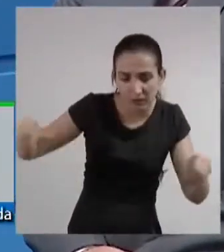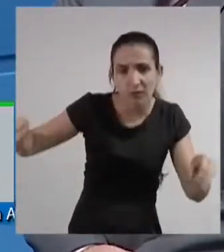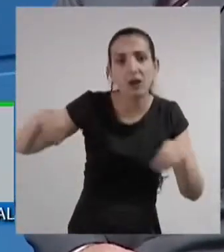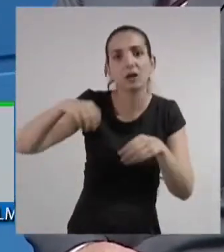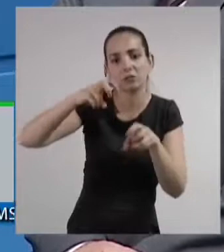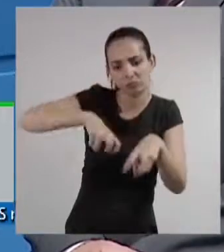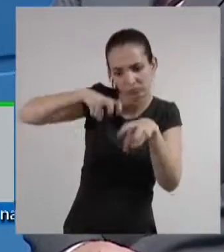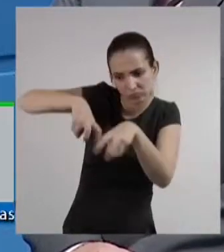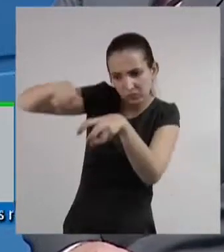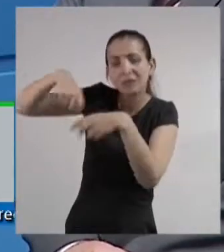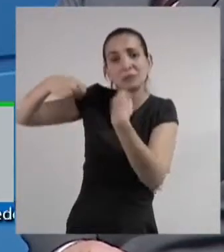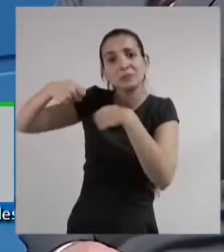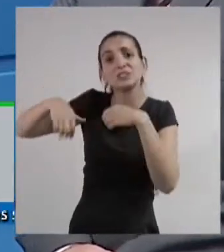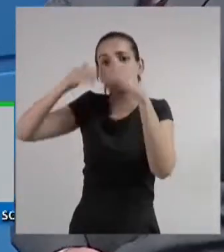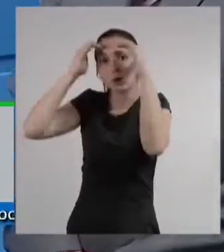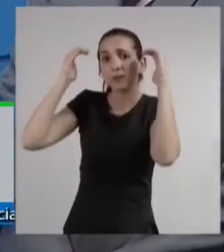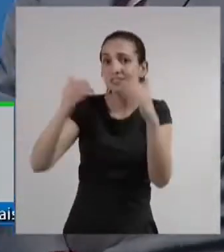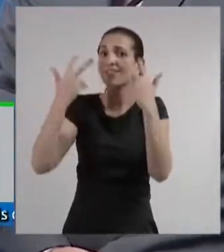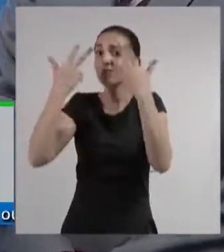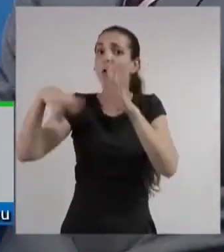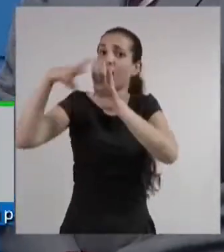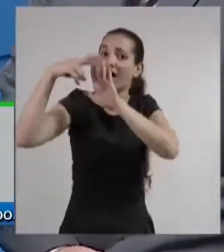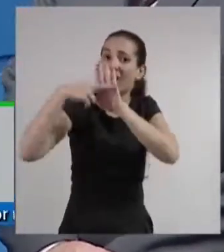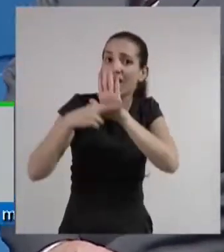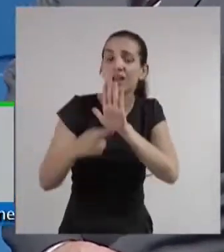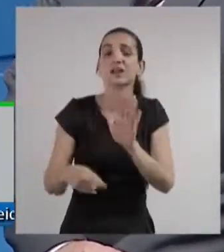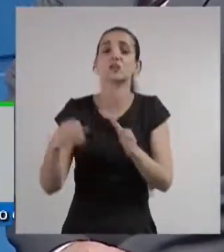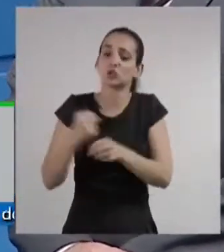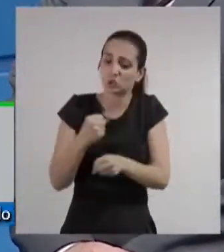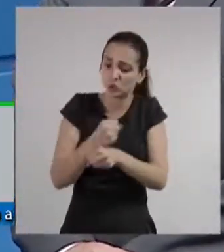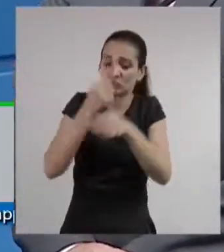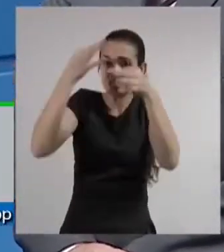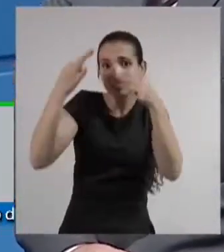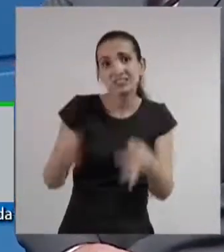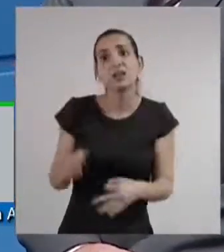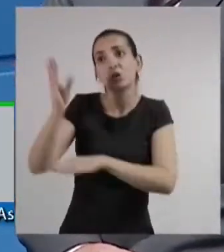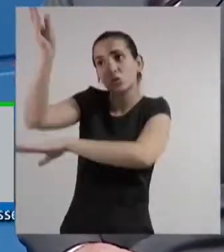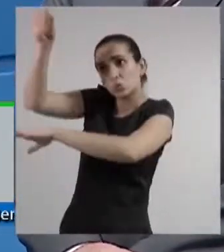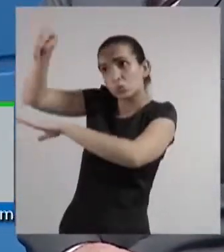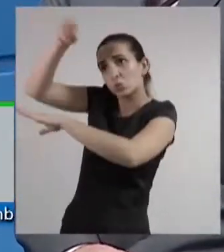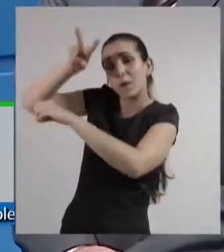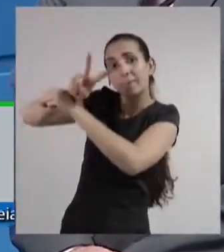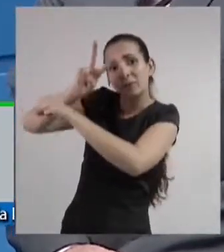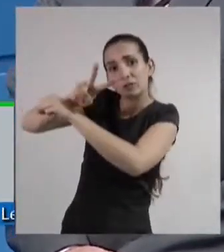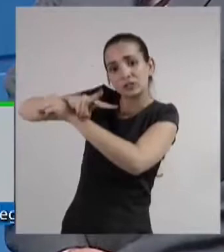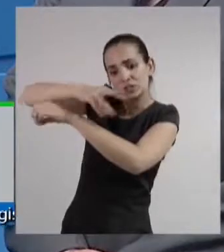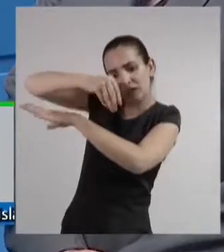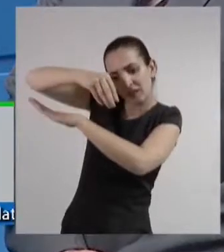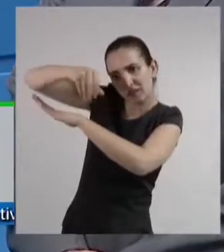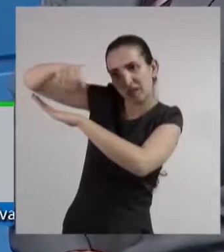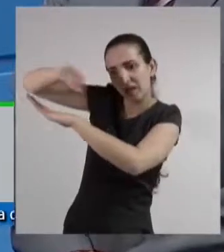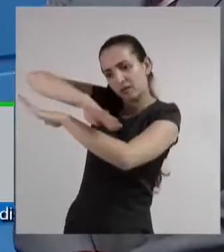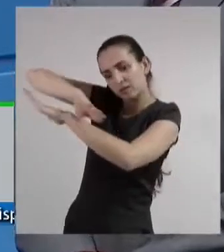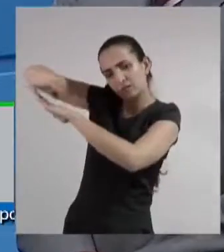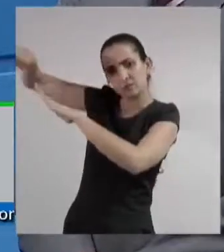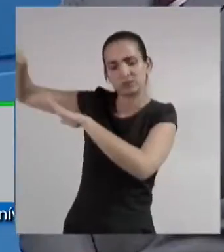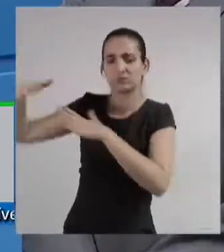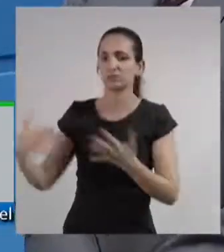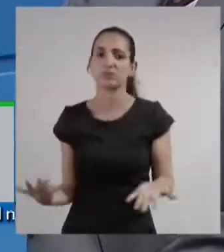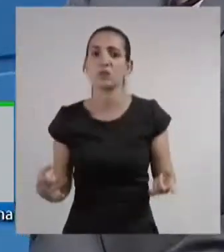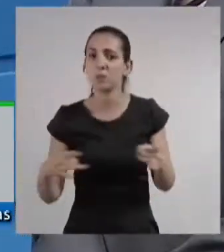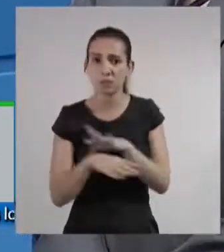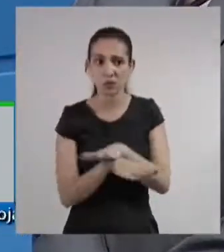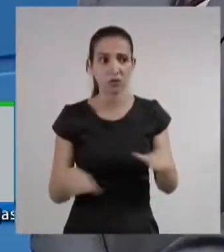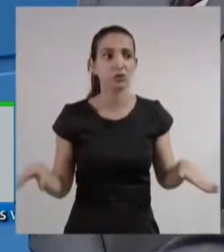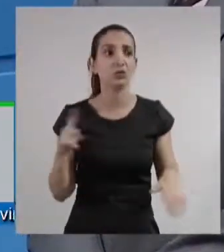prefeitura? Você tem que obedecer a mesma coisa. Se fizer errado, vai ter restrição. Ponto. É só isso. Eu acho que nós